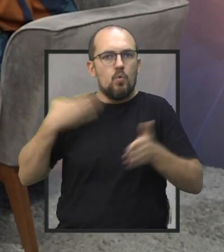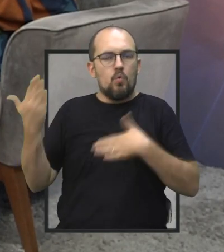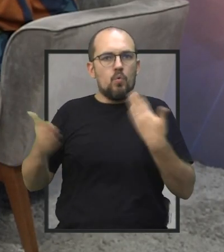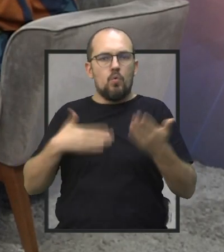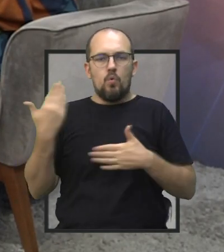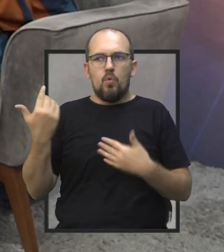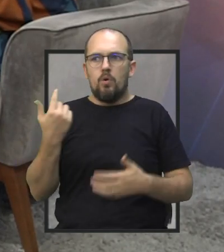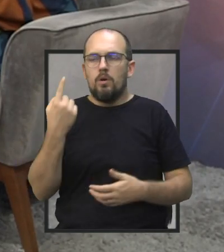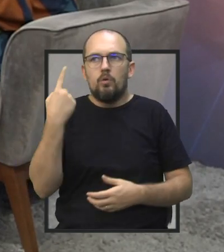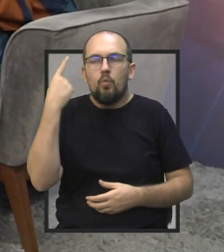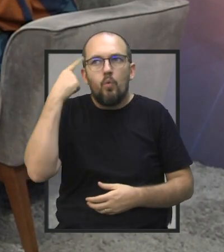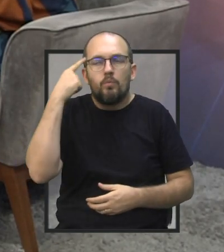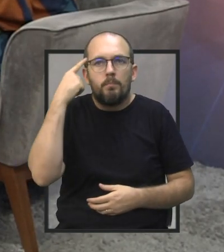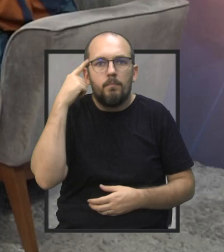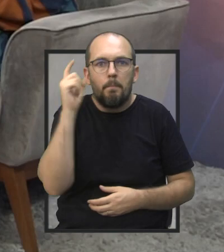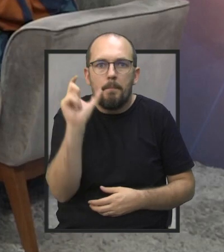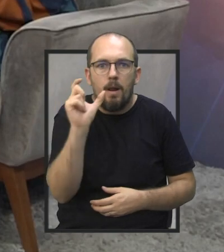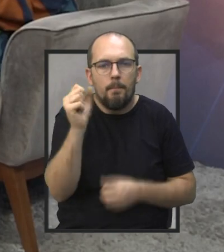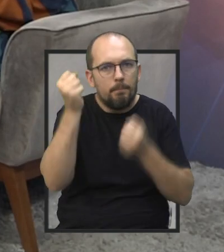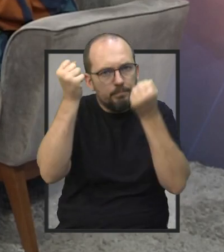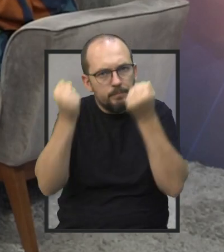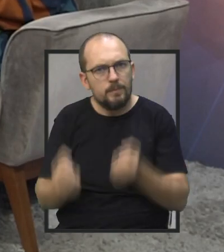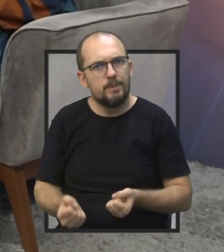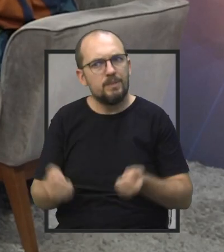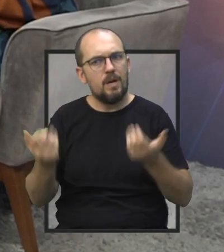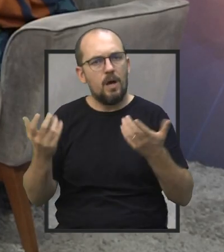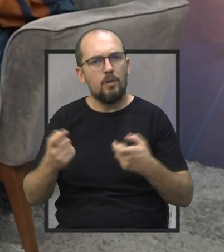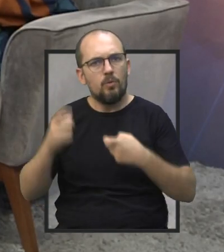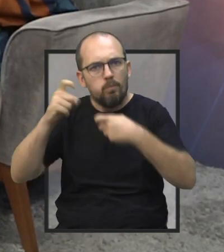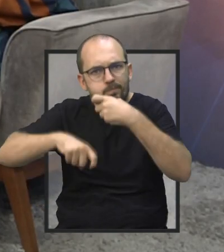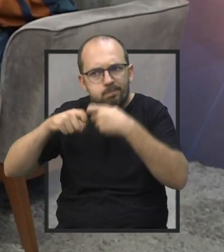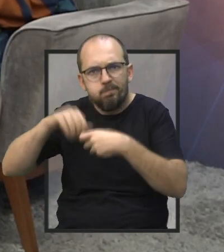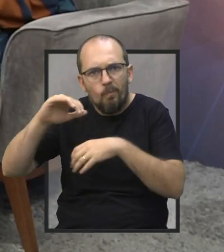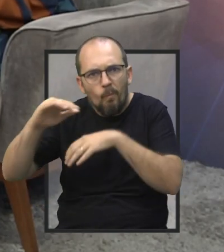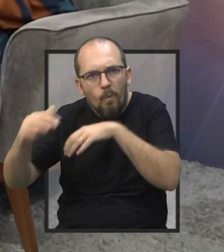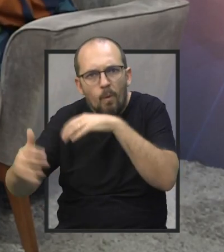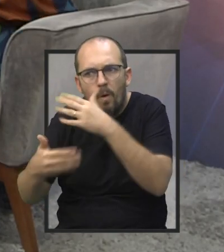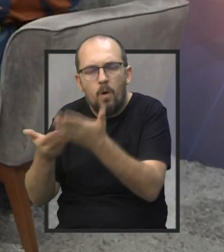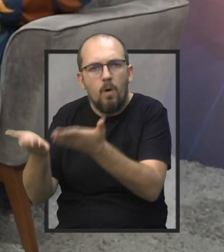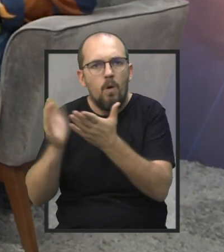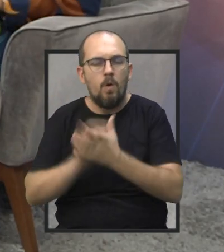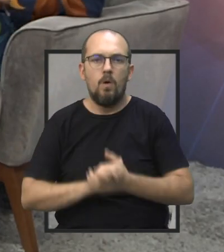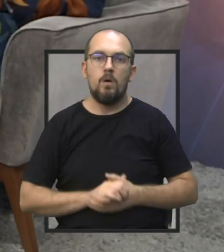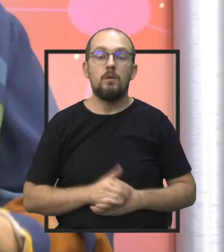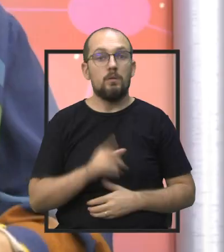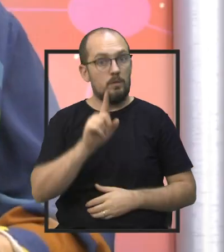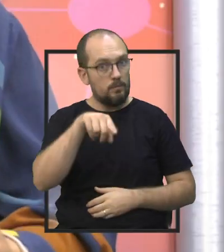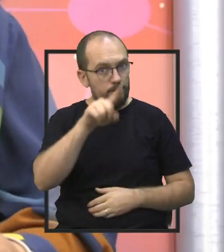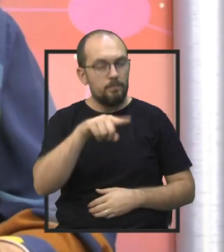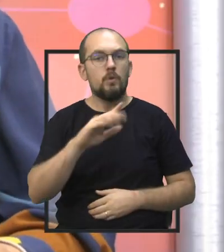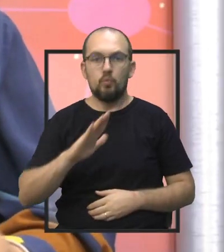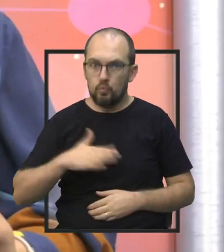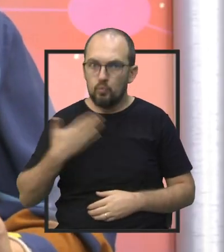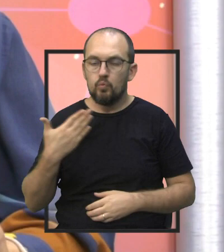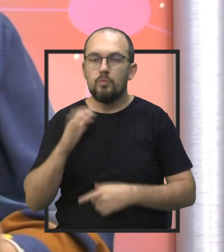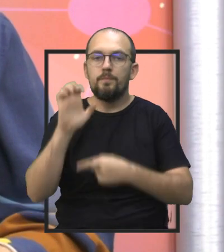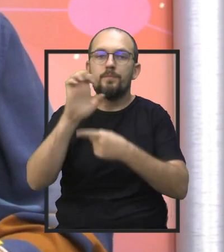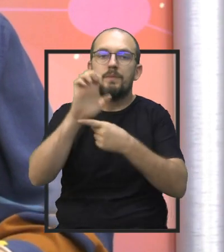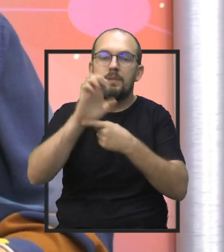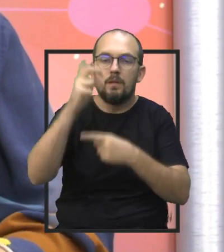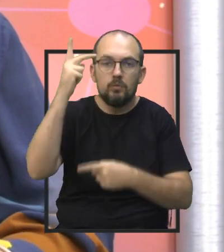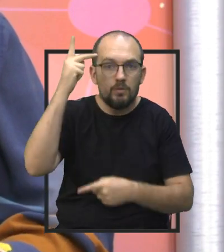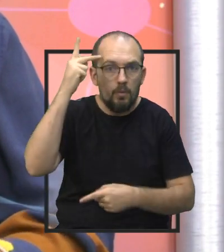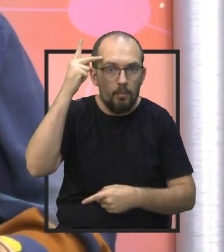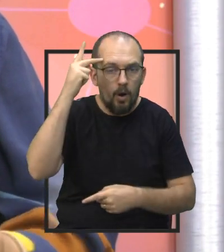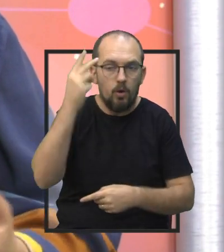Assustador é a única palavra que eu consigo pensar para classificar isso. Os números nos assustam realmente. O estado de São Paulo, durante